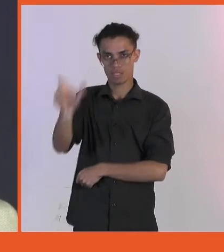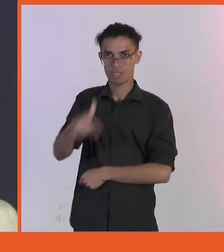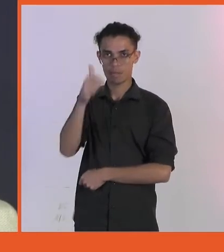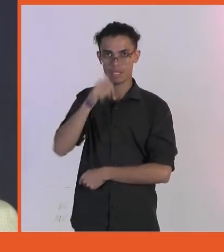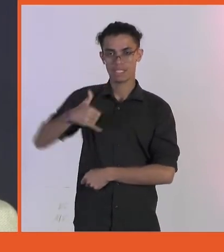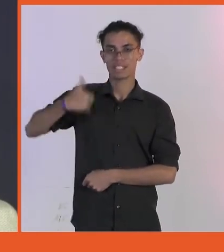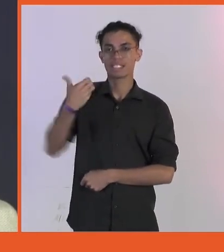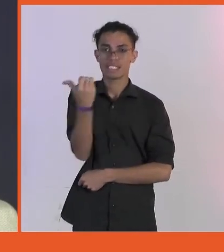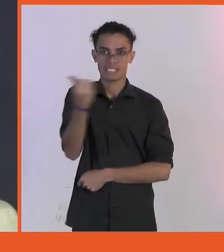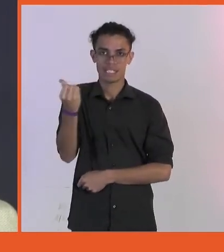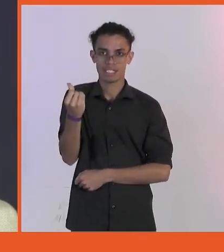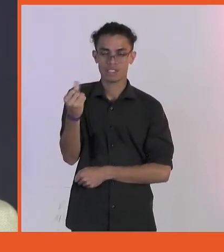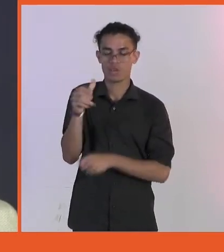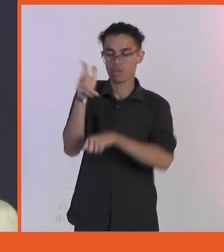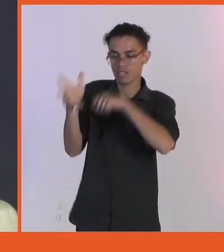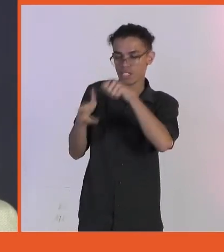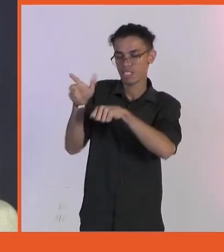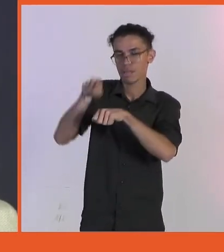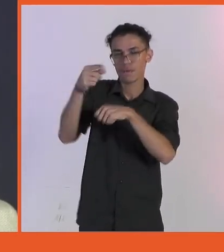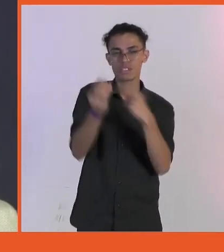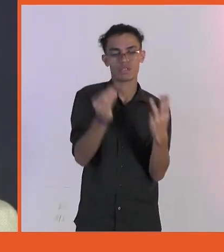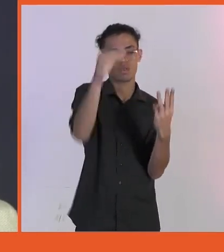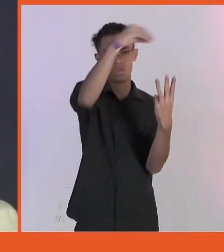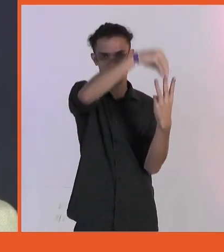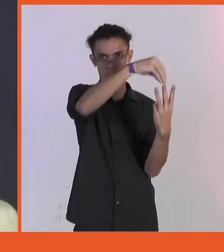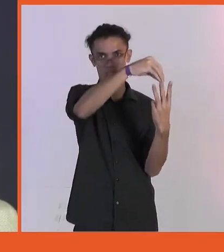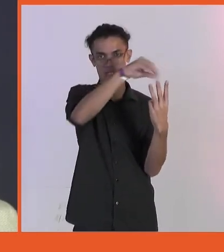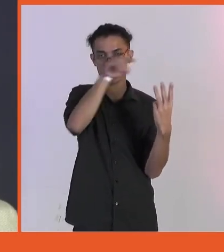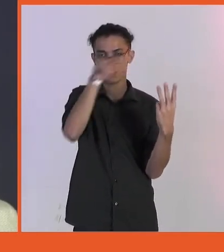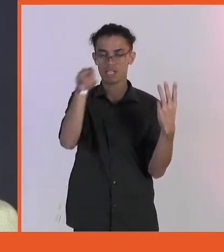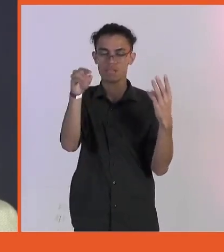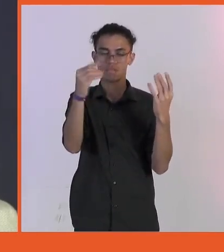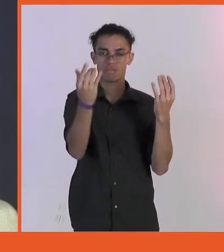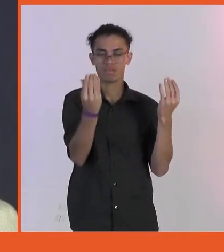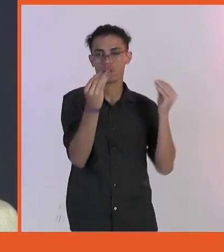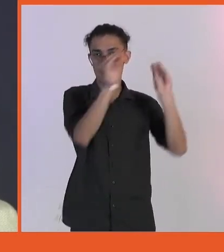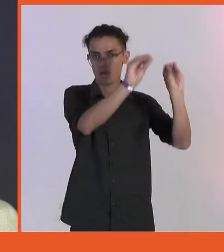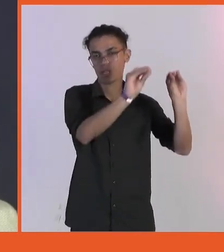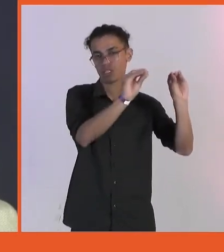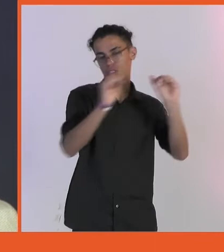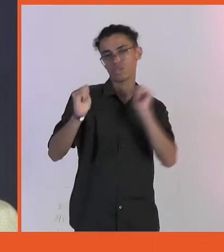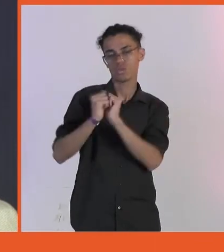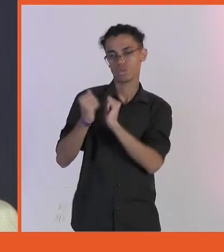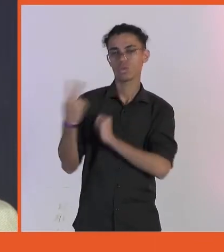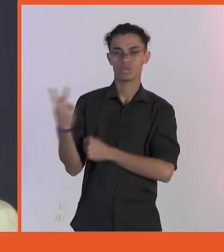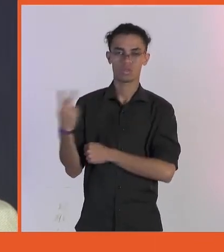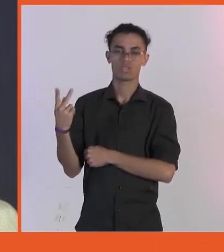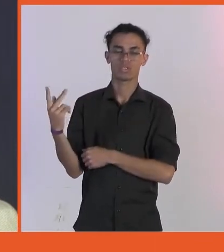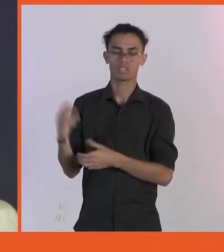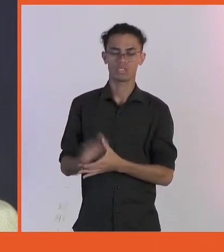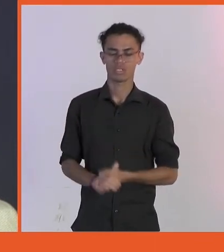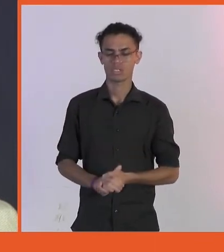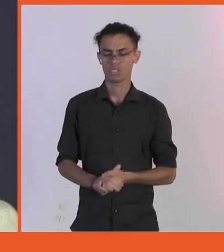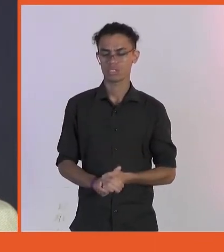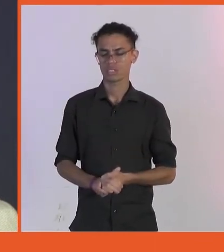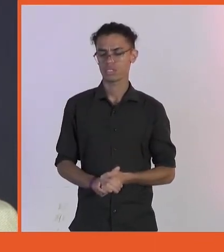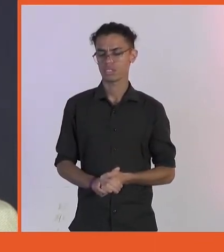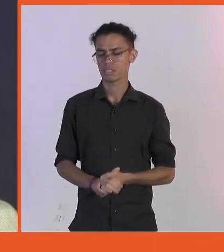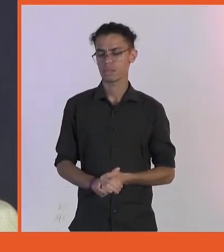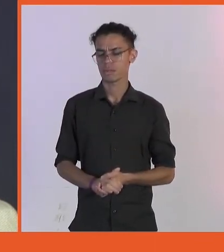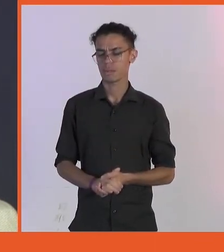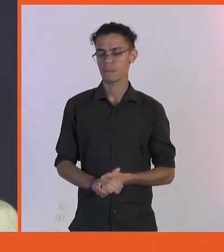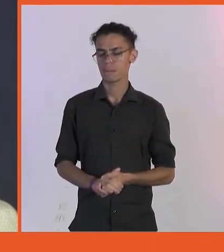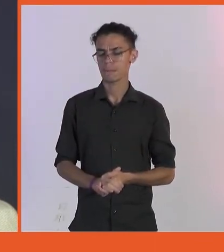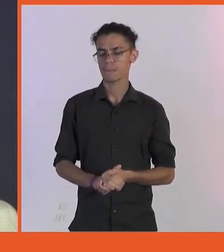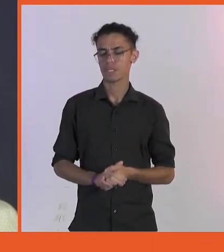sempre comigo. É natural que ela apareça ali no meu story. Mas, pô, é óbvio que eu não vou fazer um story dela tomando banho, fazendo cocô, fazendo lição